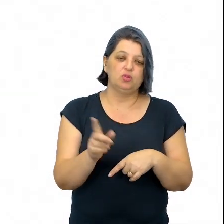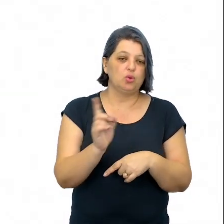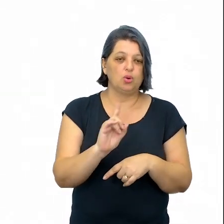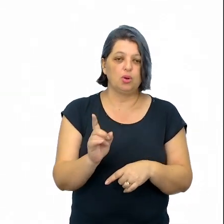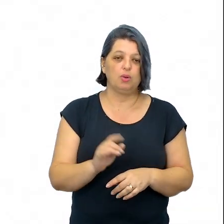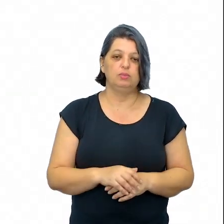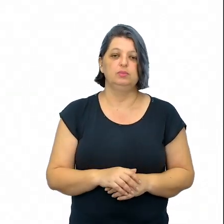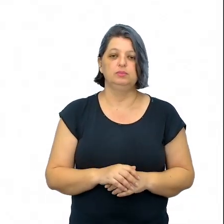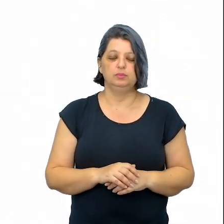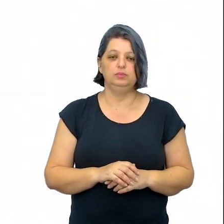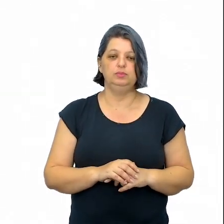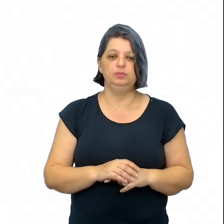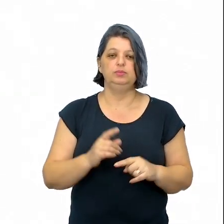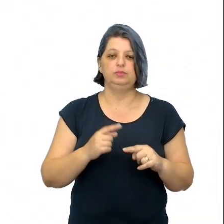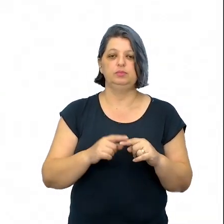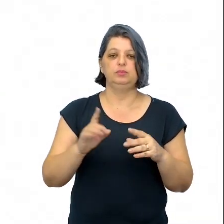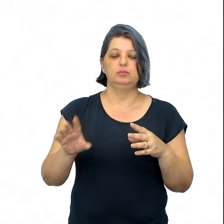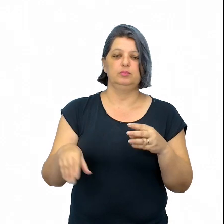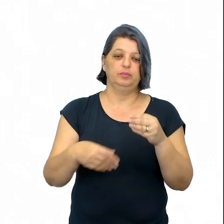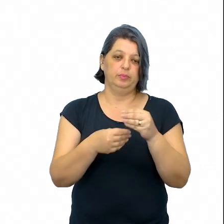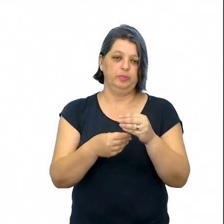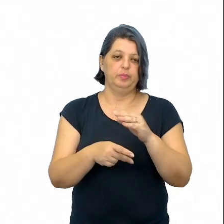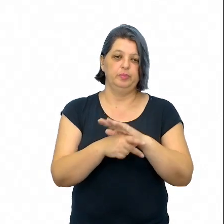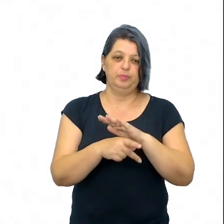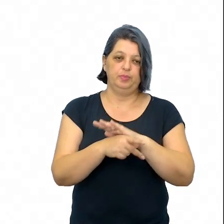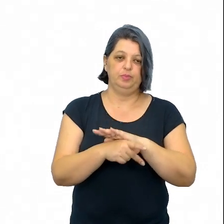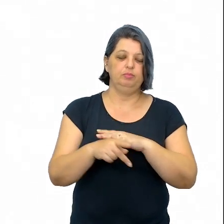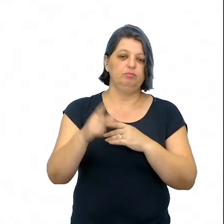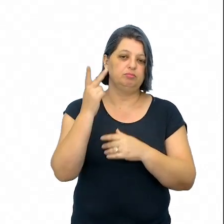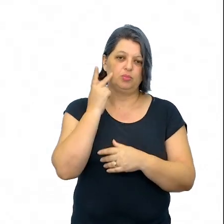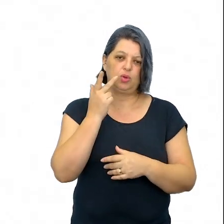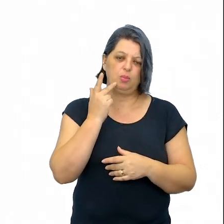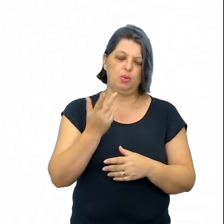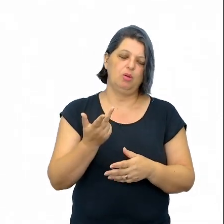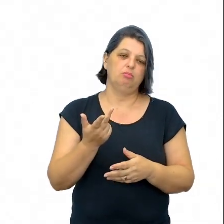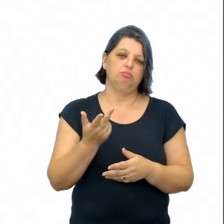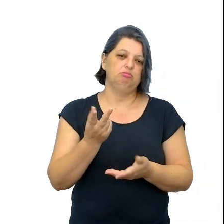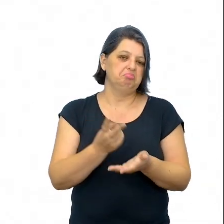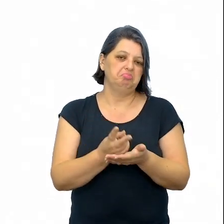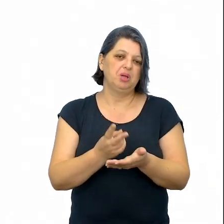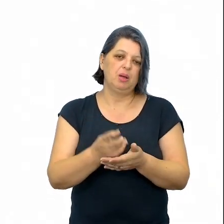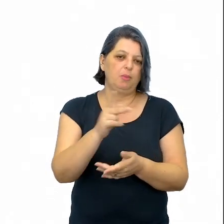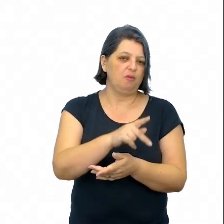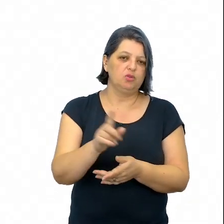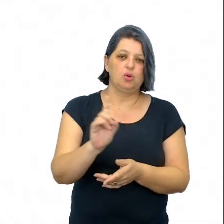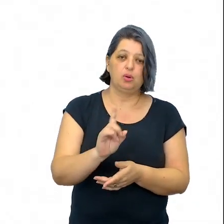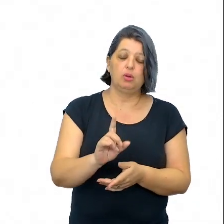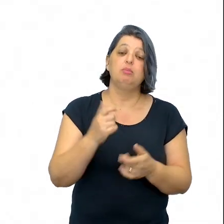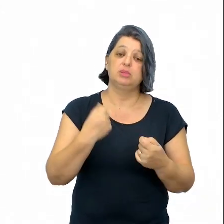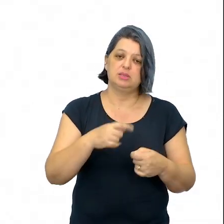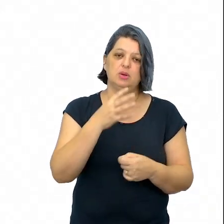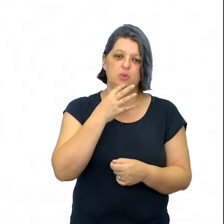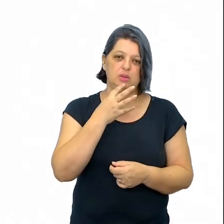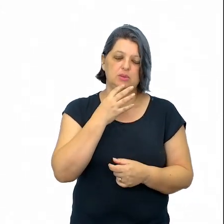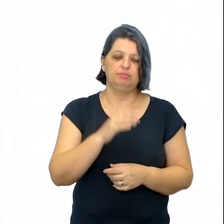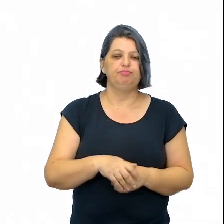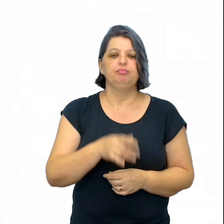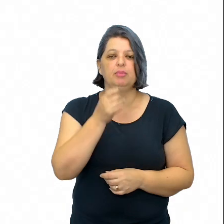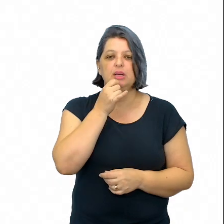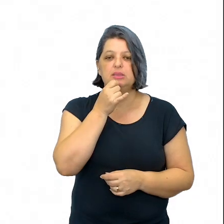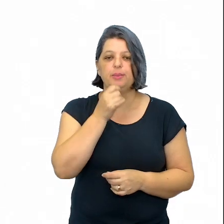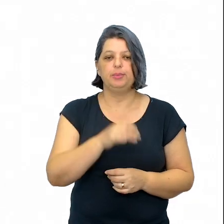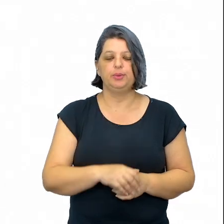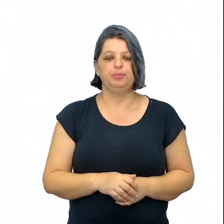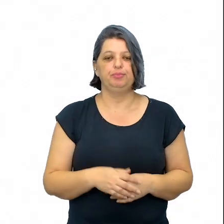tudo isso a gente tem que fazer parte. Então, esse conteúdo comum, você sendo ou não sendo professor, nós temos que conhecer. Um exemplo seria o